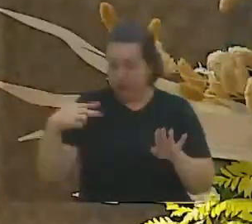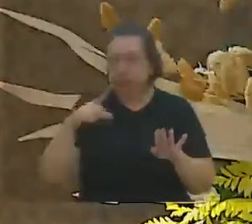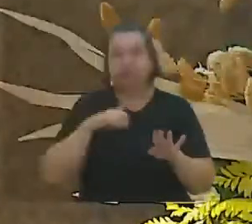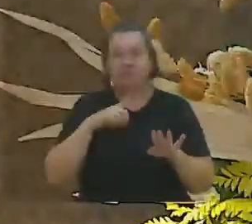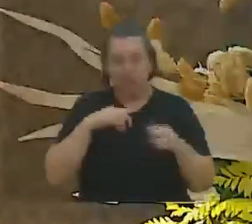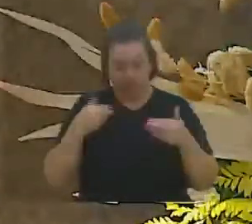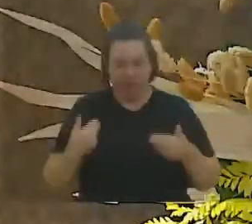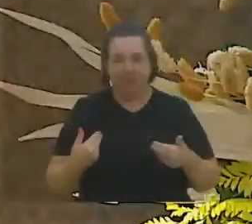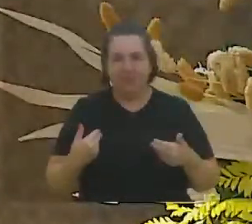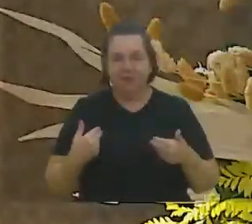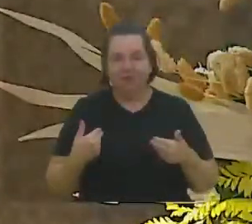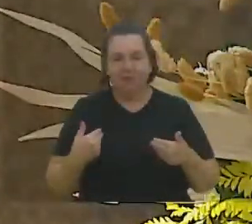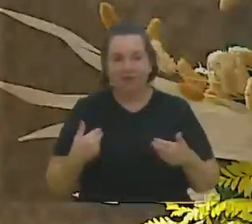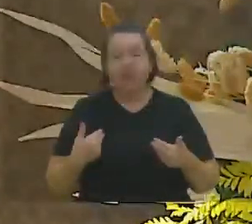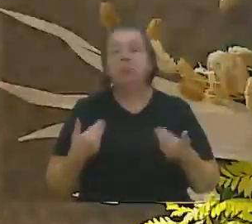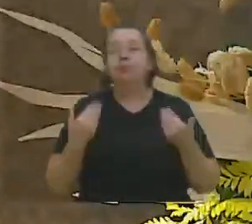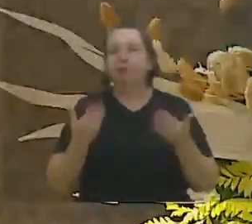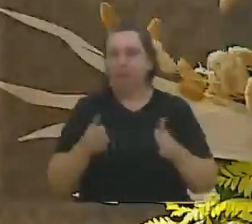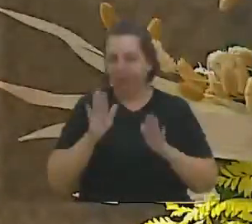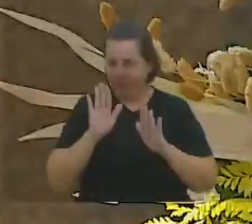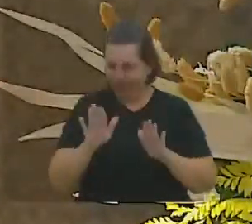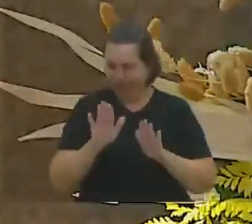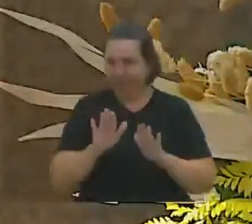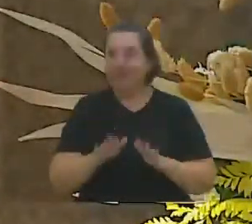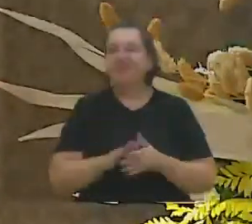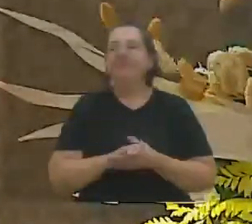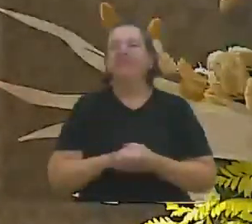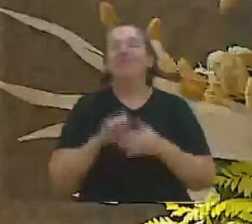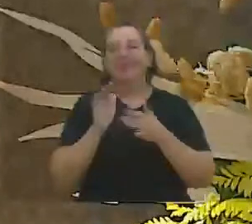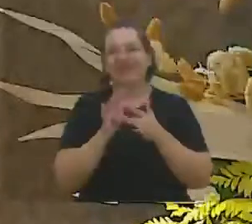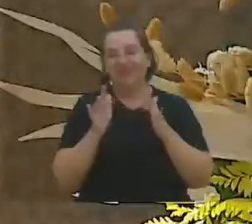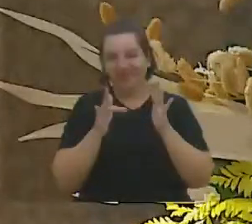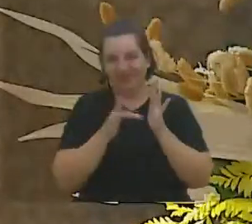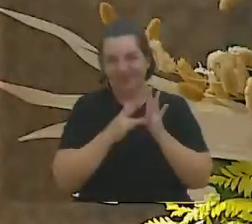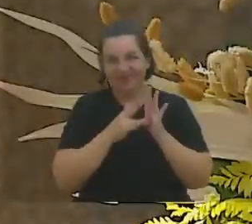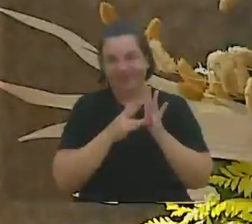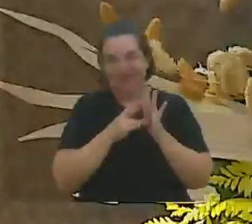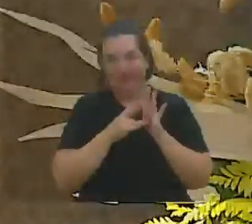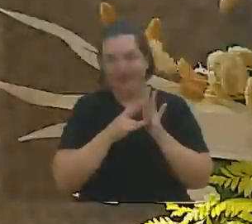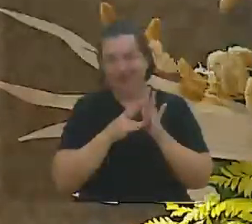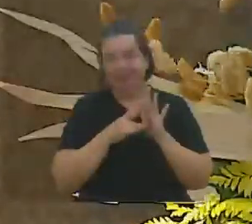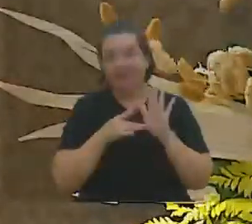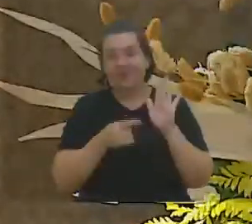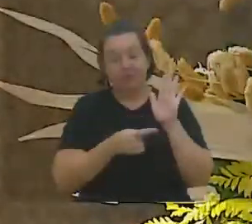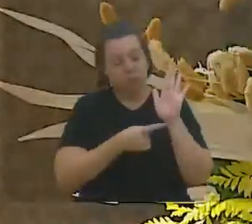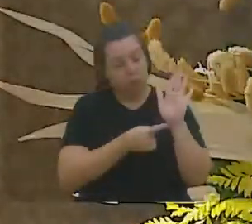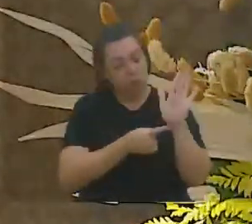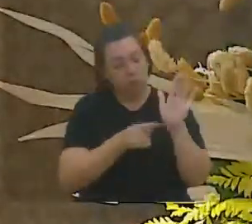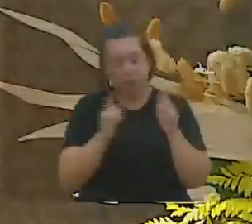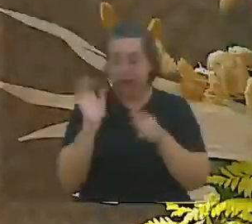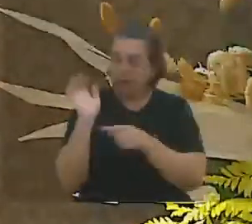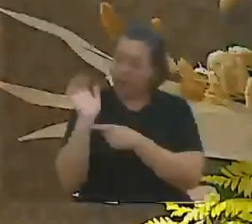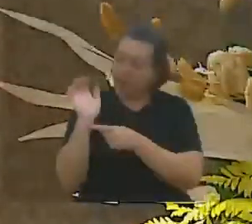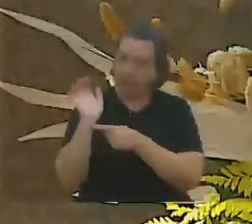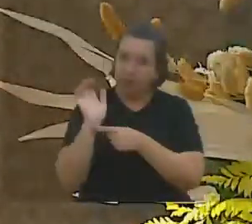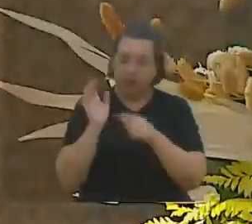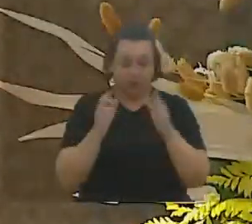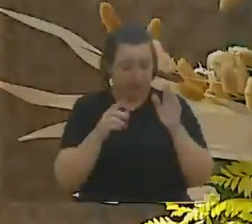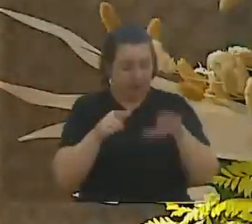tenho? E dizendo isso, Jesus mostrou-lhes as mãos e os